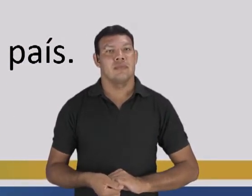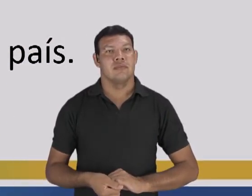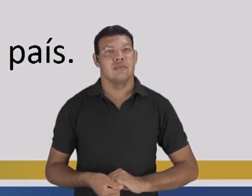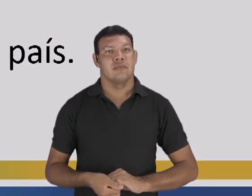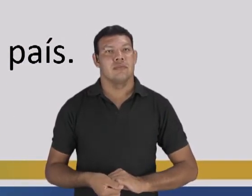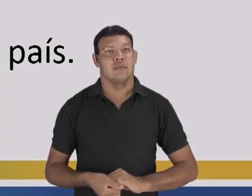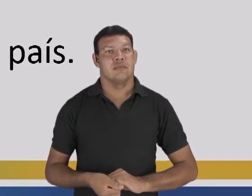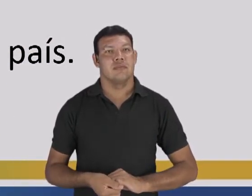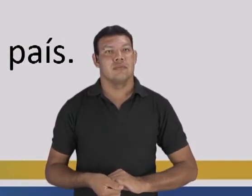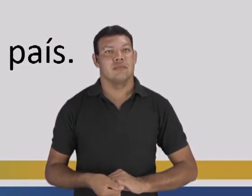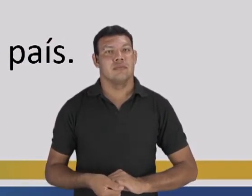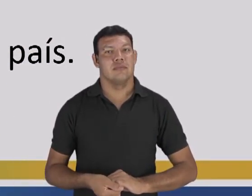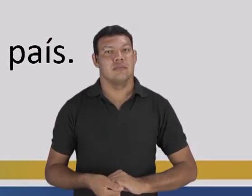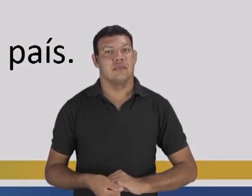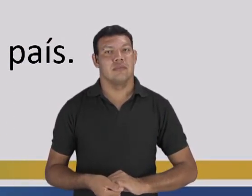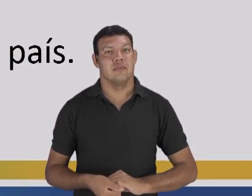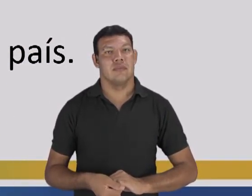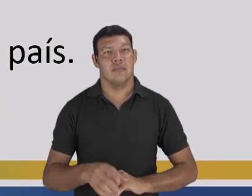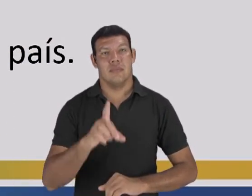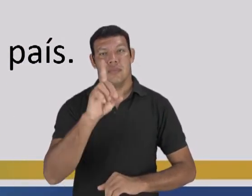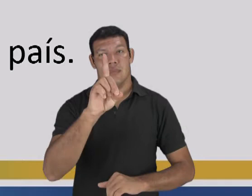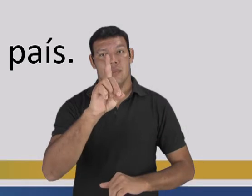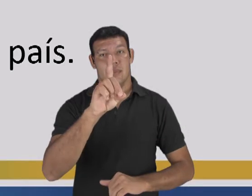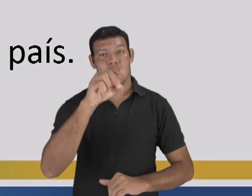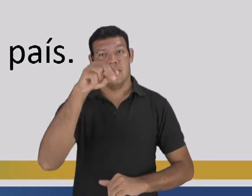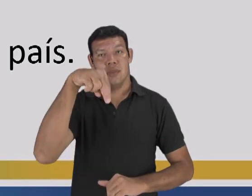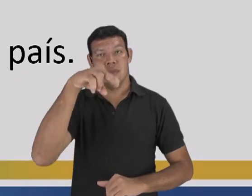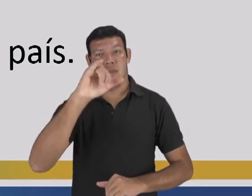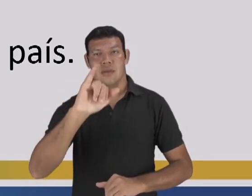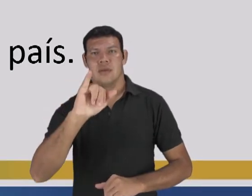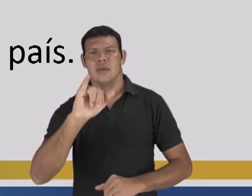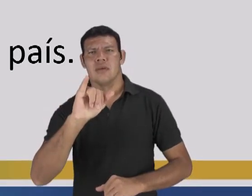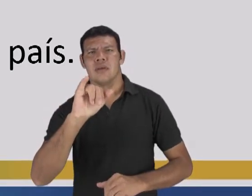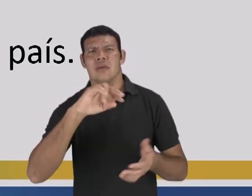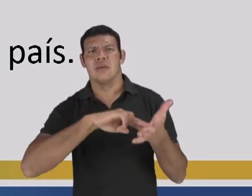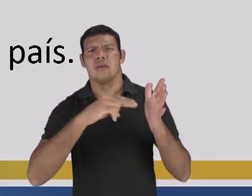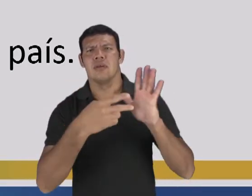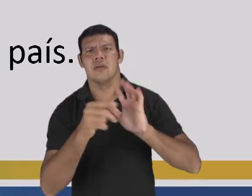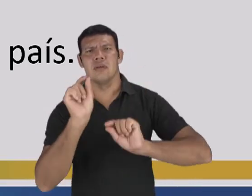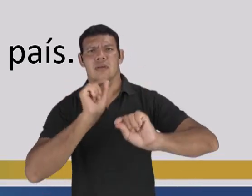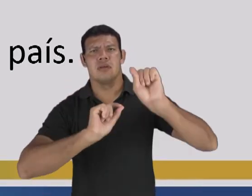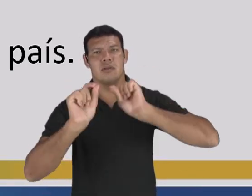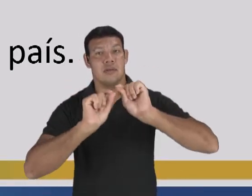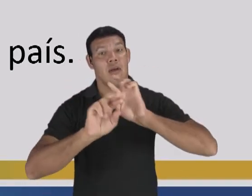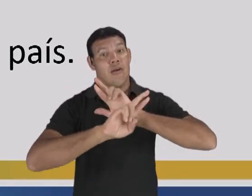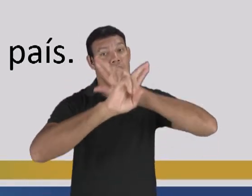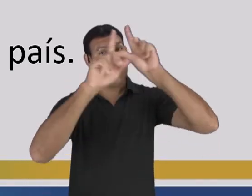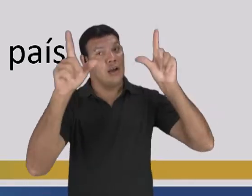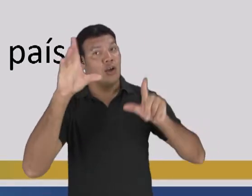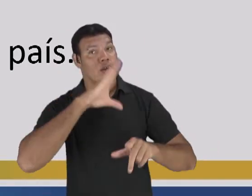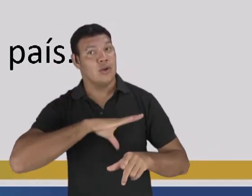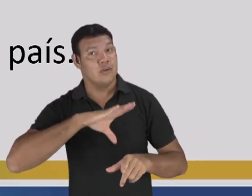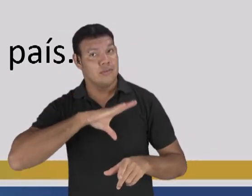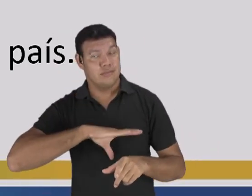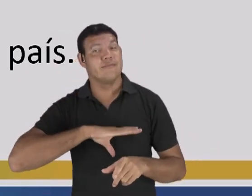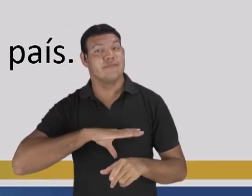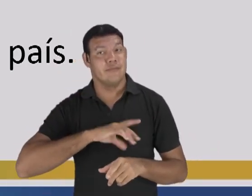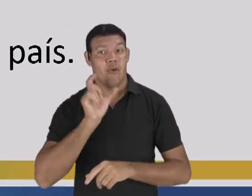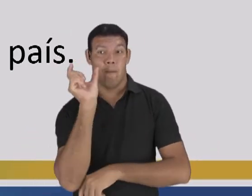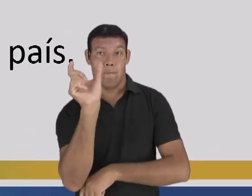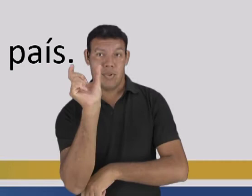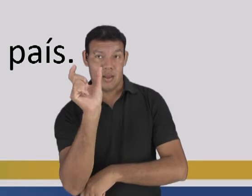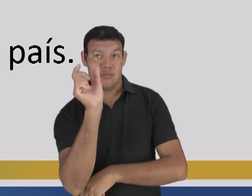Esse aqui é interessante, né? Que é bem diferente. Dini. Lo que é Dini? Dini, né? Diferente do português, é o termo que